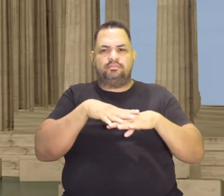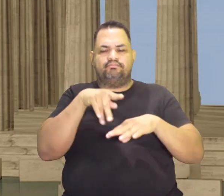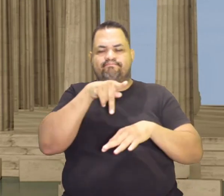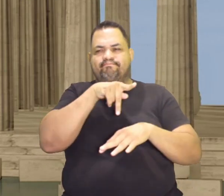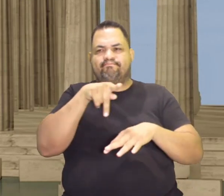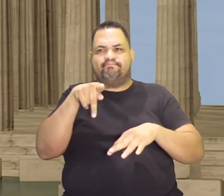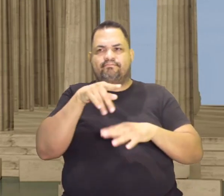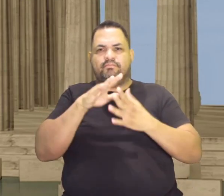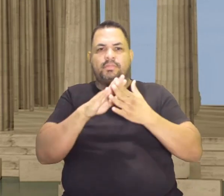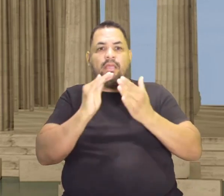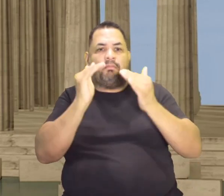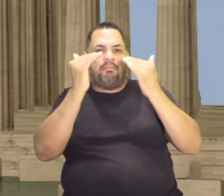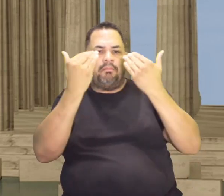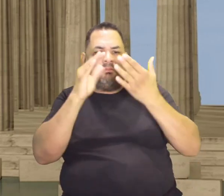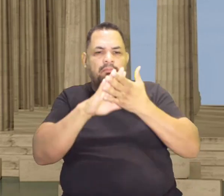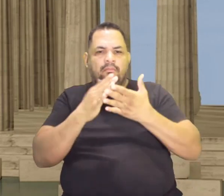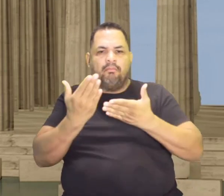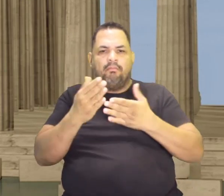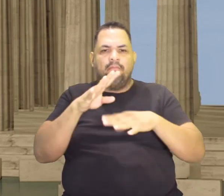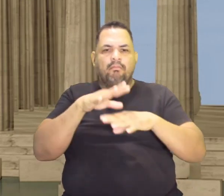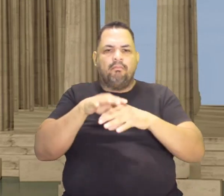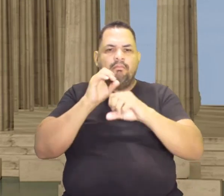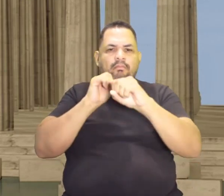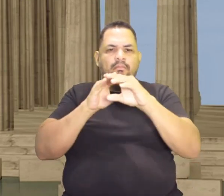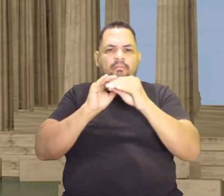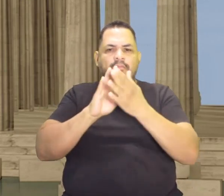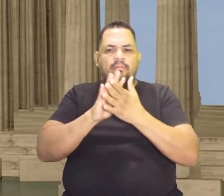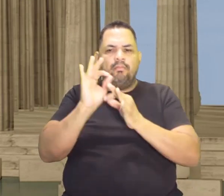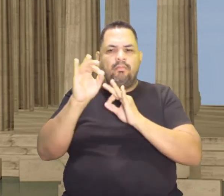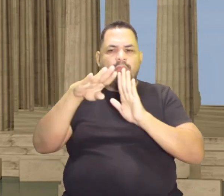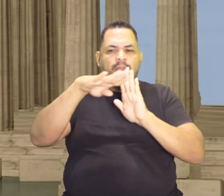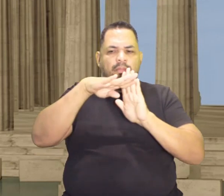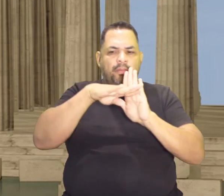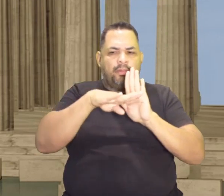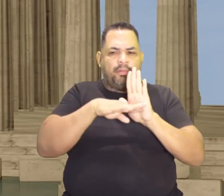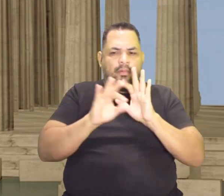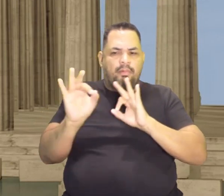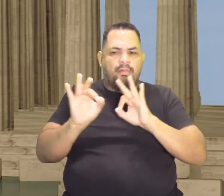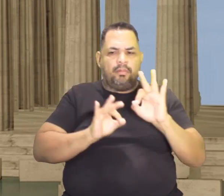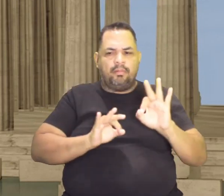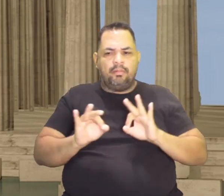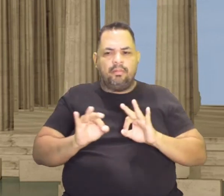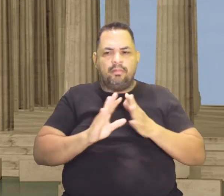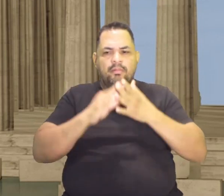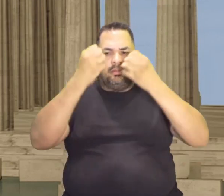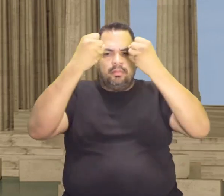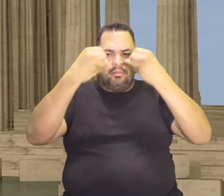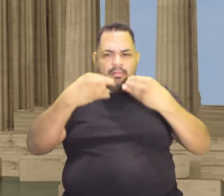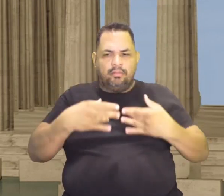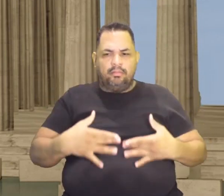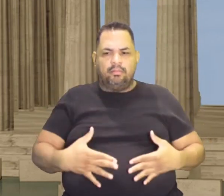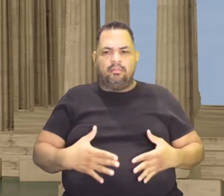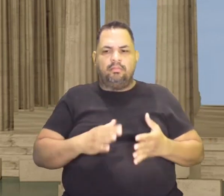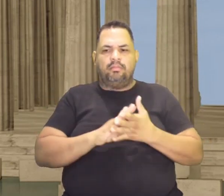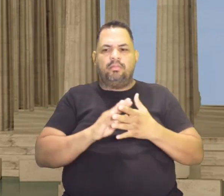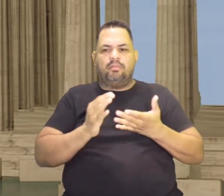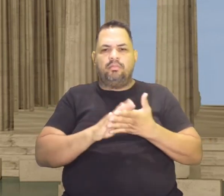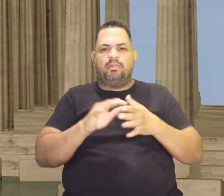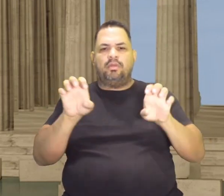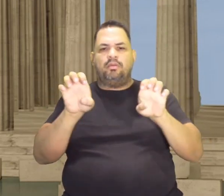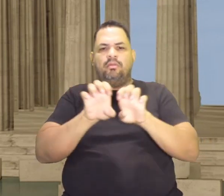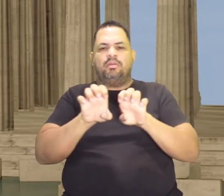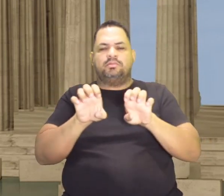professor ficava atento, o professor de matemática ensinando, instruindo passo a passo para explicar uma